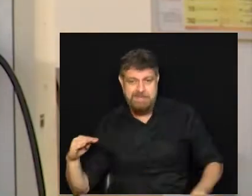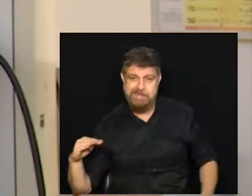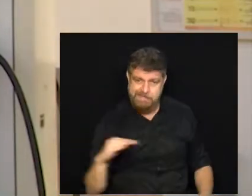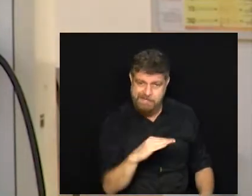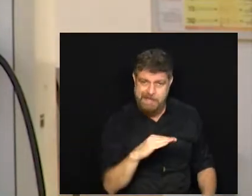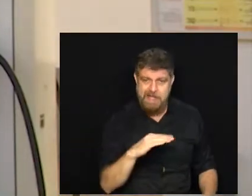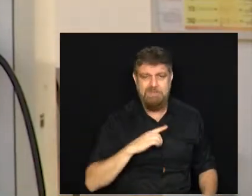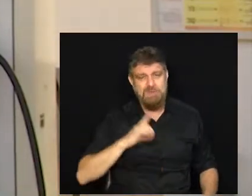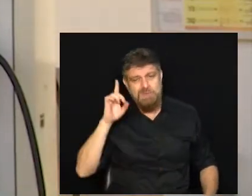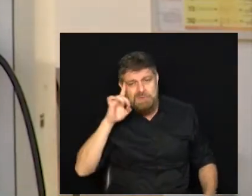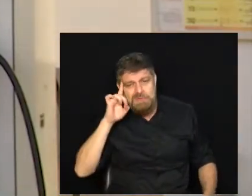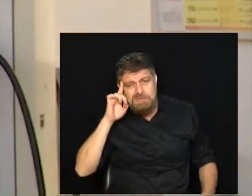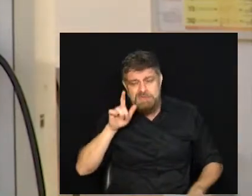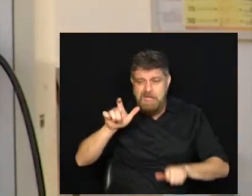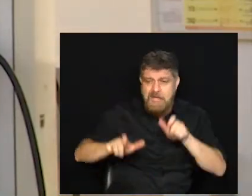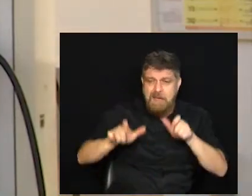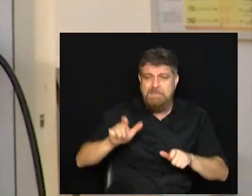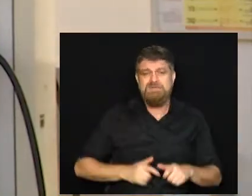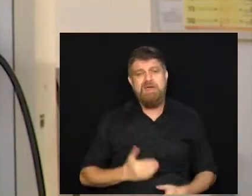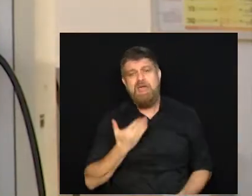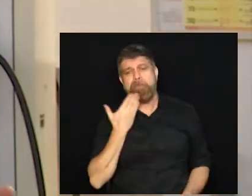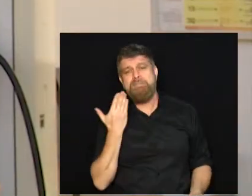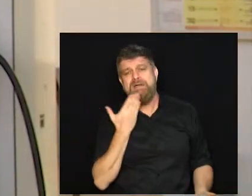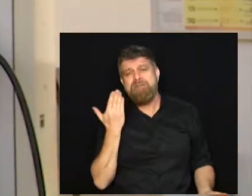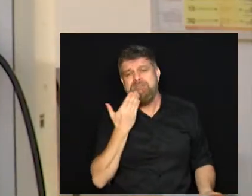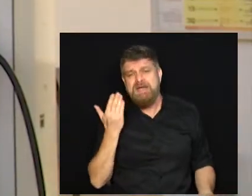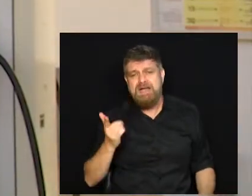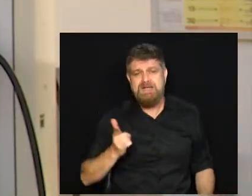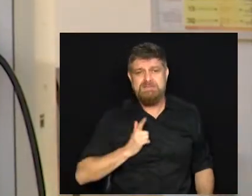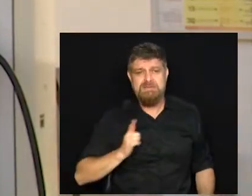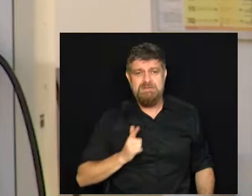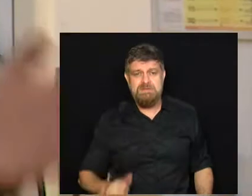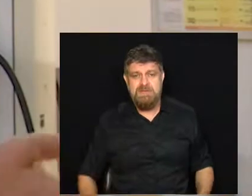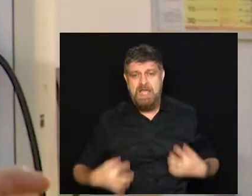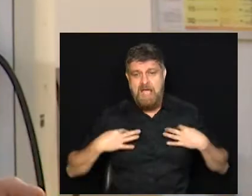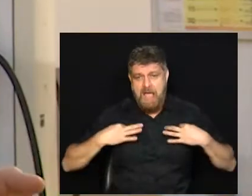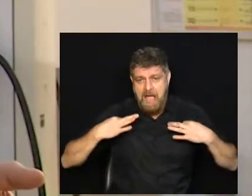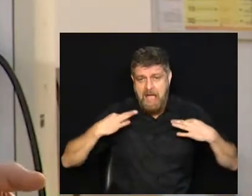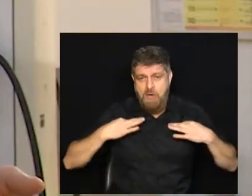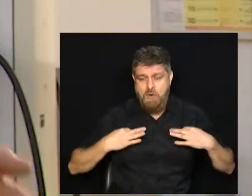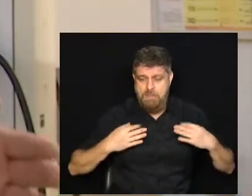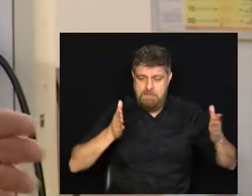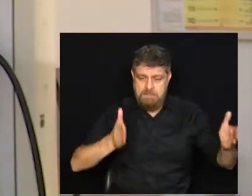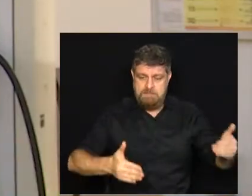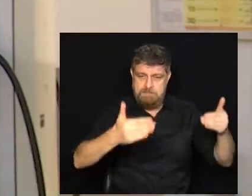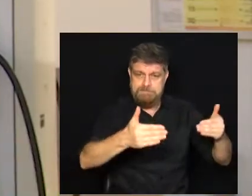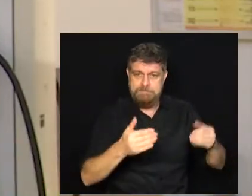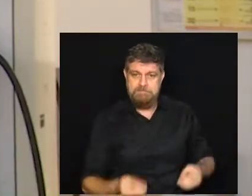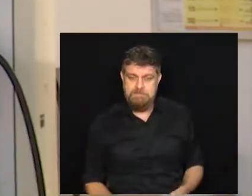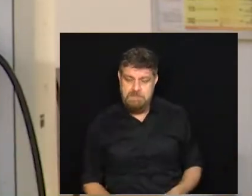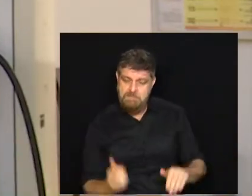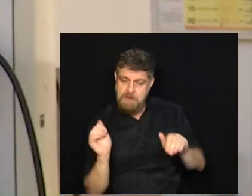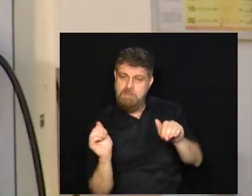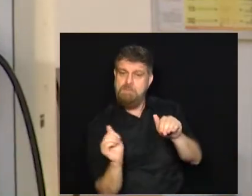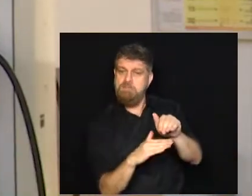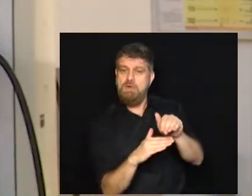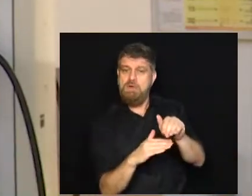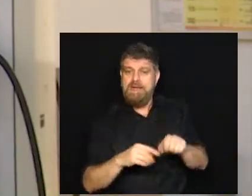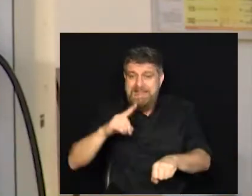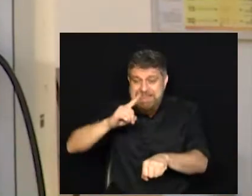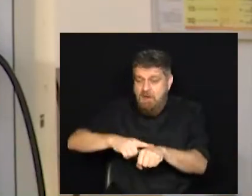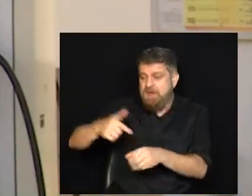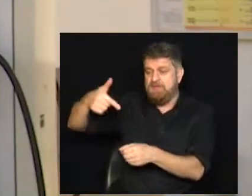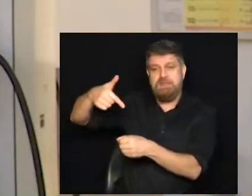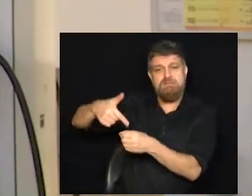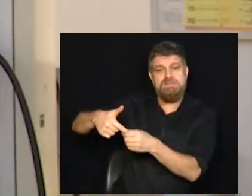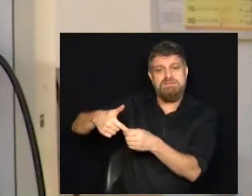no dia a dia. A facilidade de você colocar o agasalho dentro do carro e no momento do abastecimento é só pegar